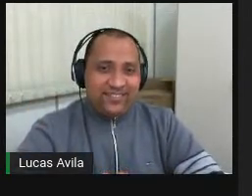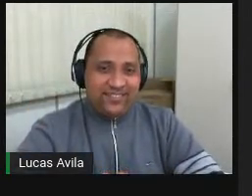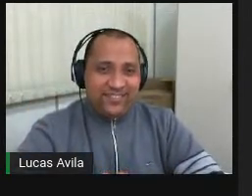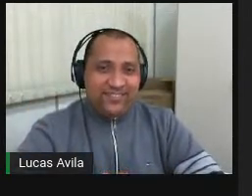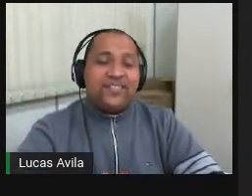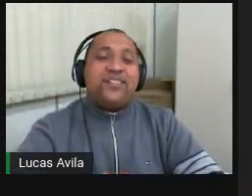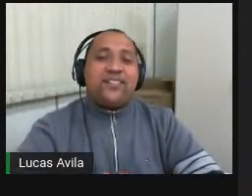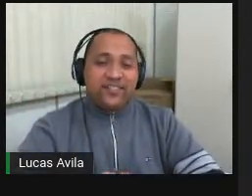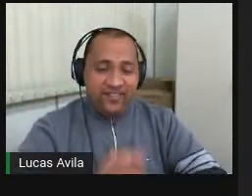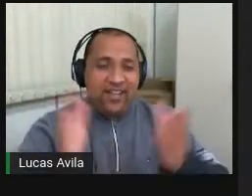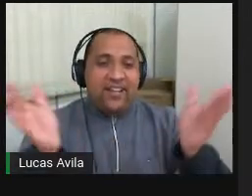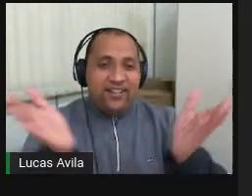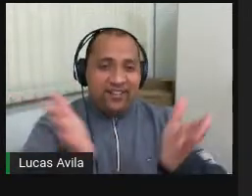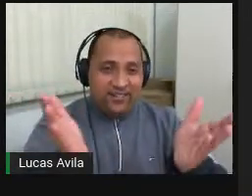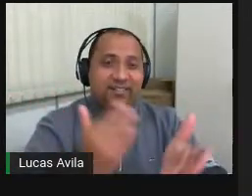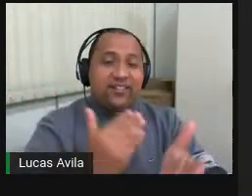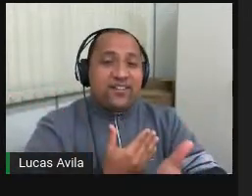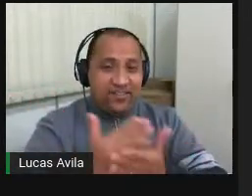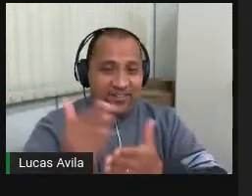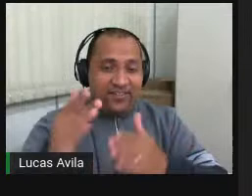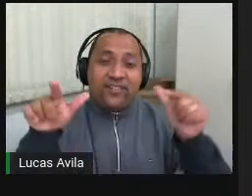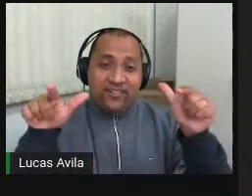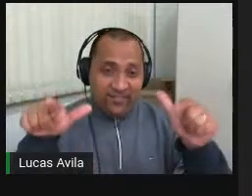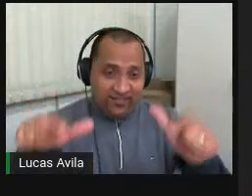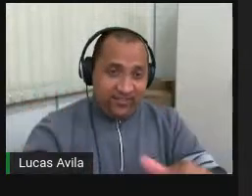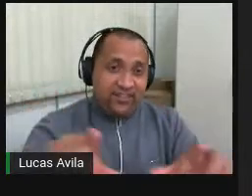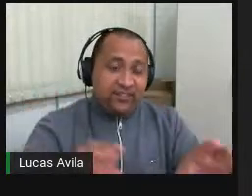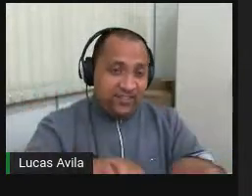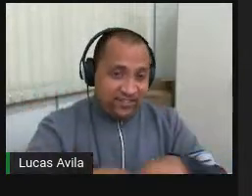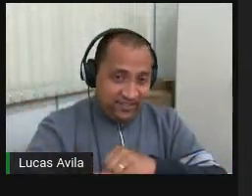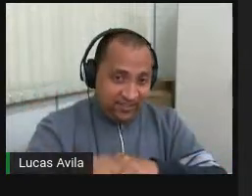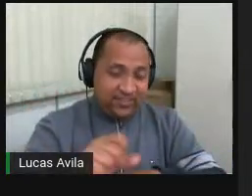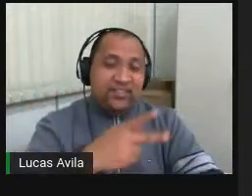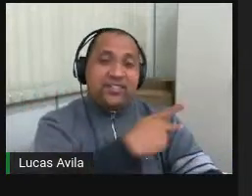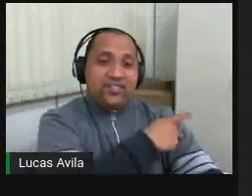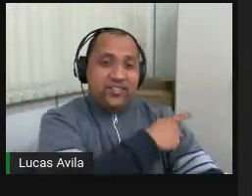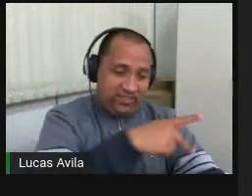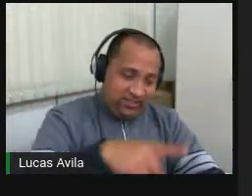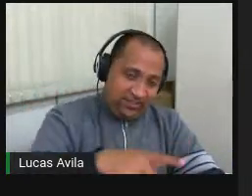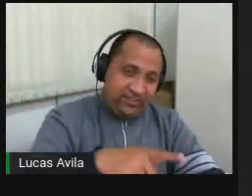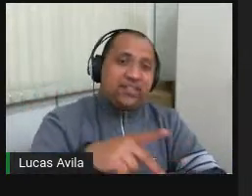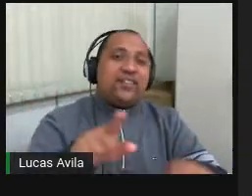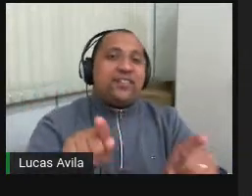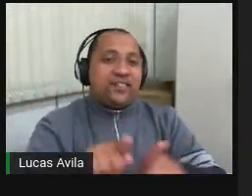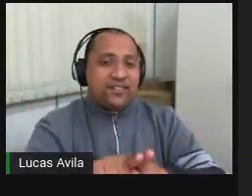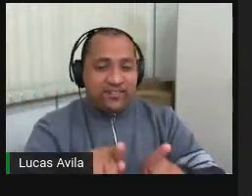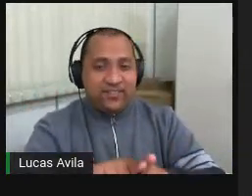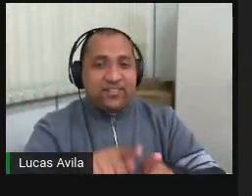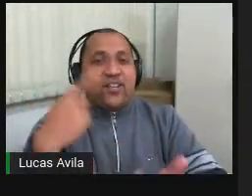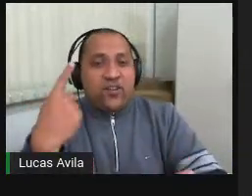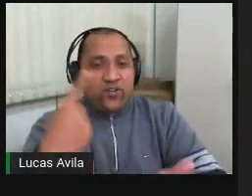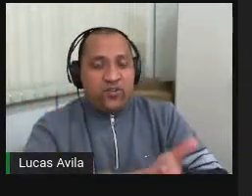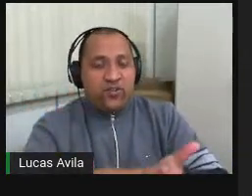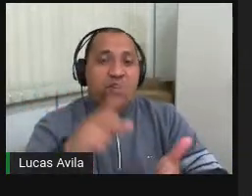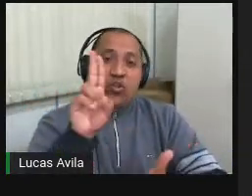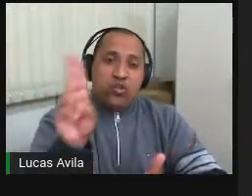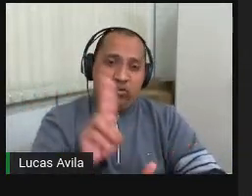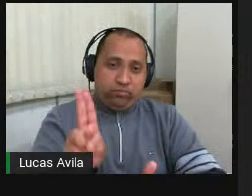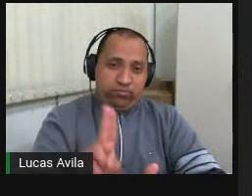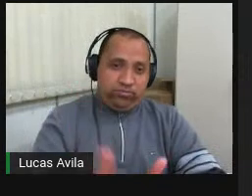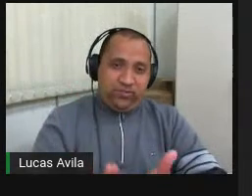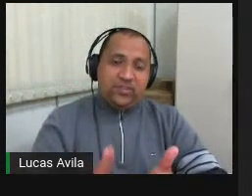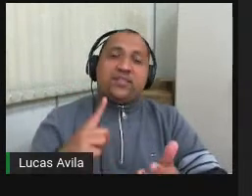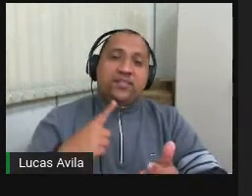Daremos início ao outorga de grau dos graduandos de pedagogia de acordo com a chamada nominal a